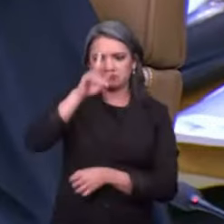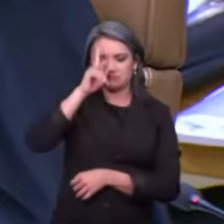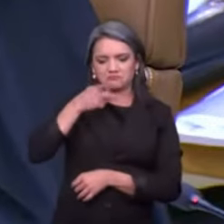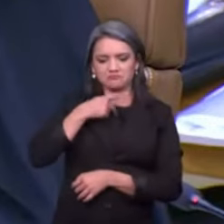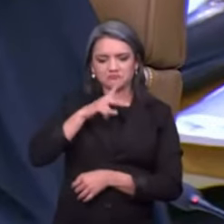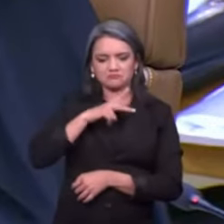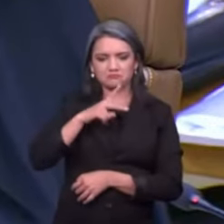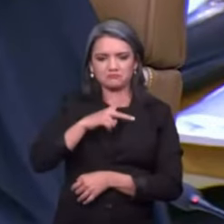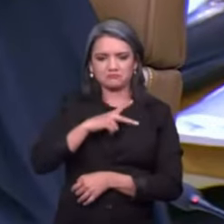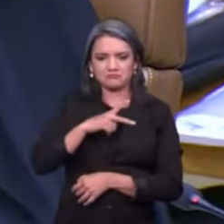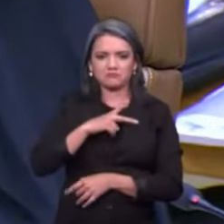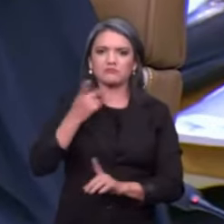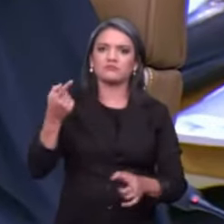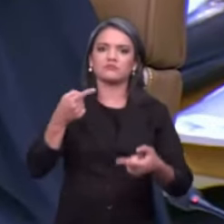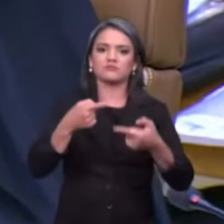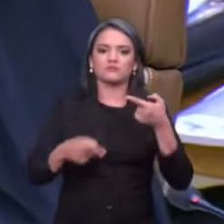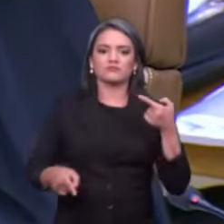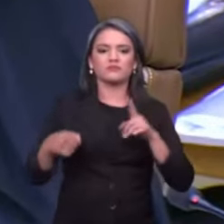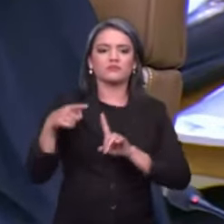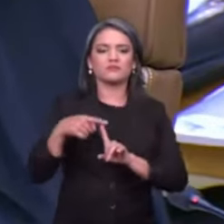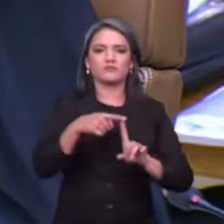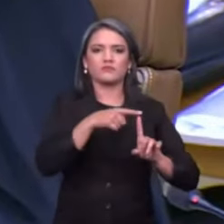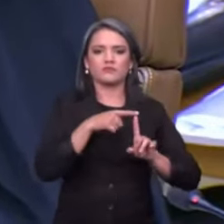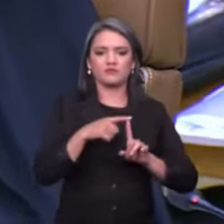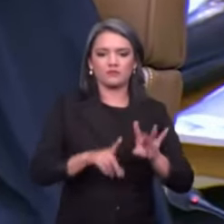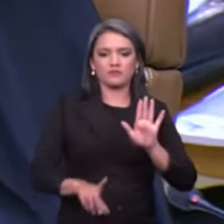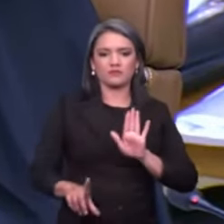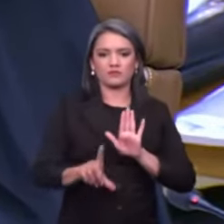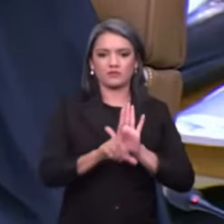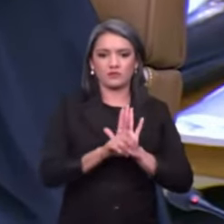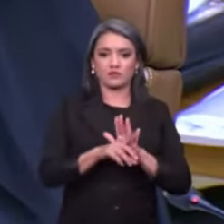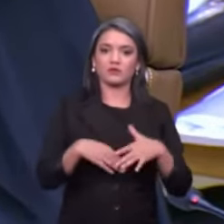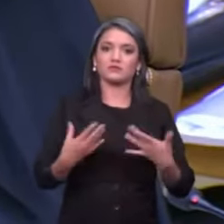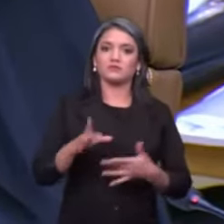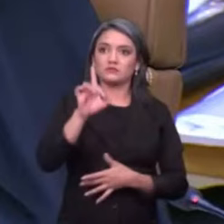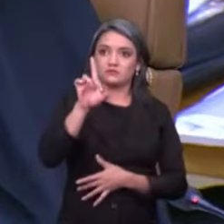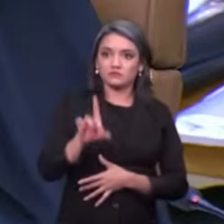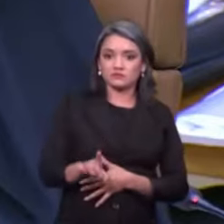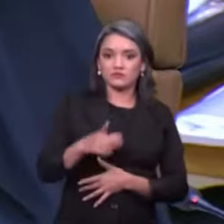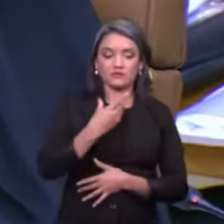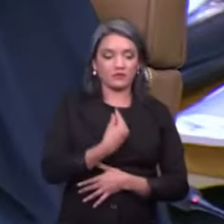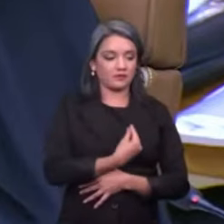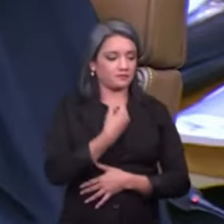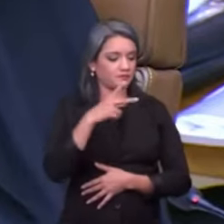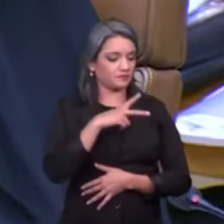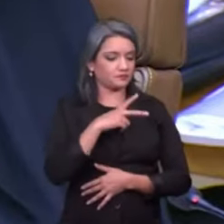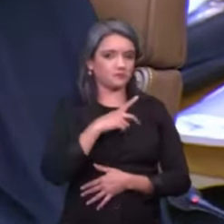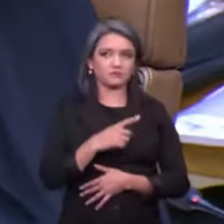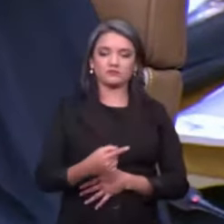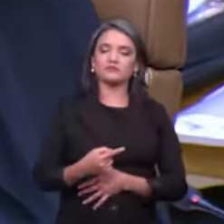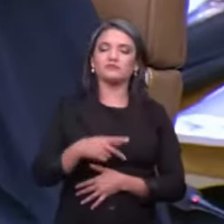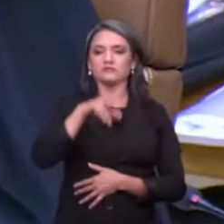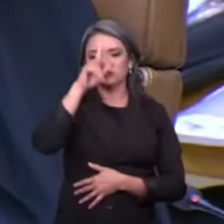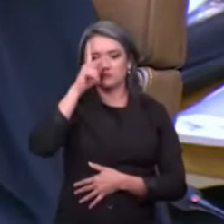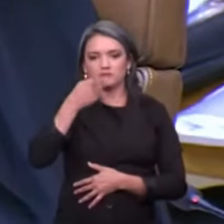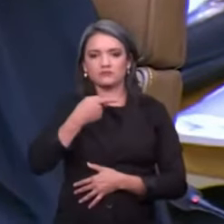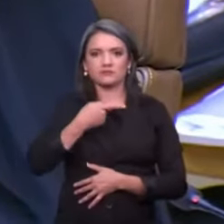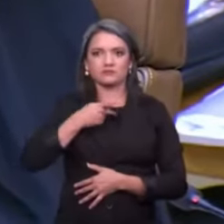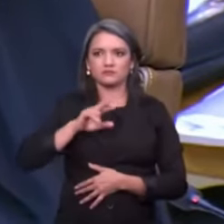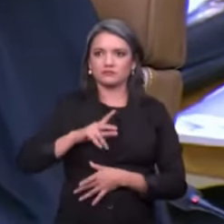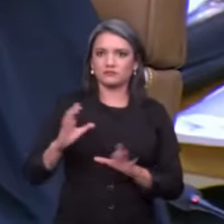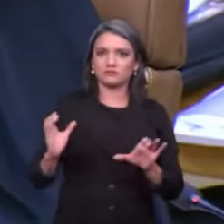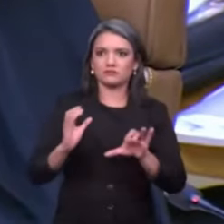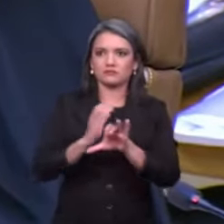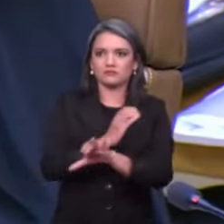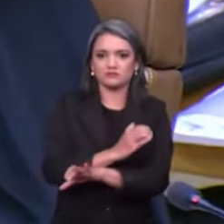de proibir a tipificação penal pelo legislador. Os direitos à privacidade e à intimidade não se revestem de caráter absoluto, devendo